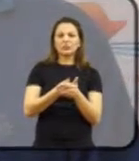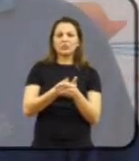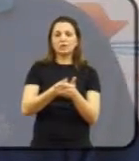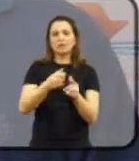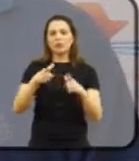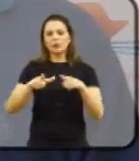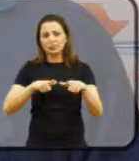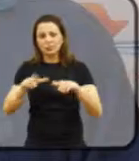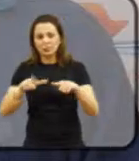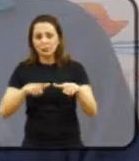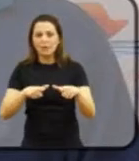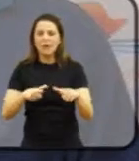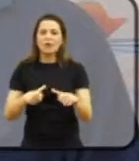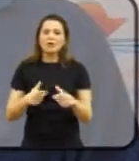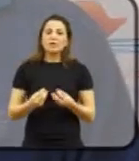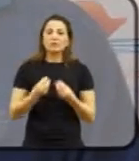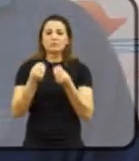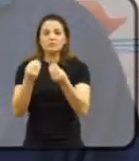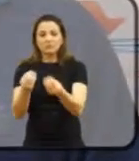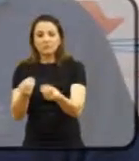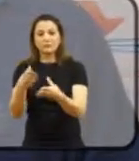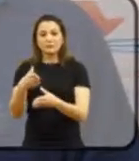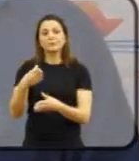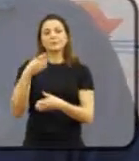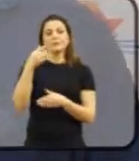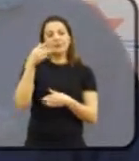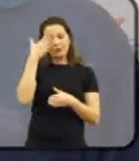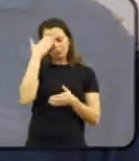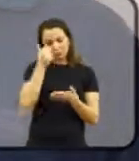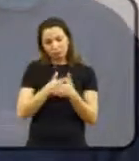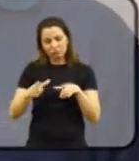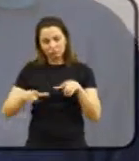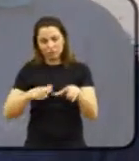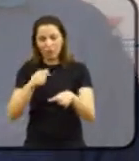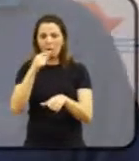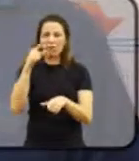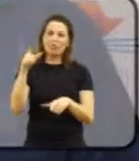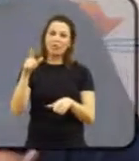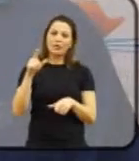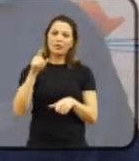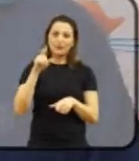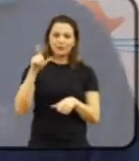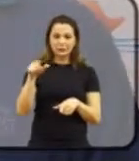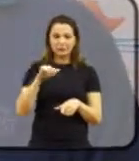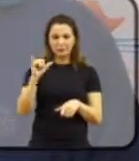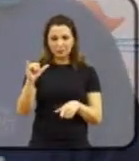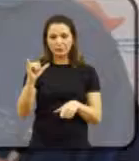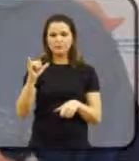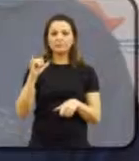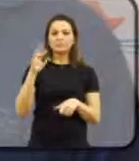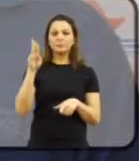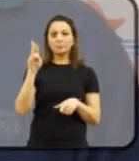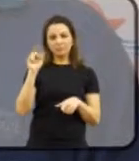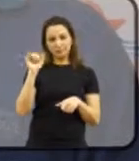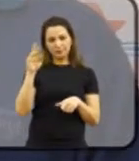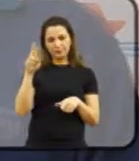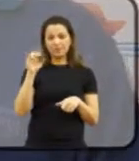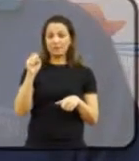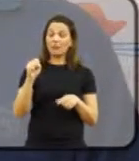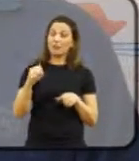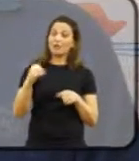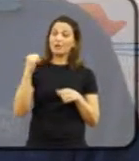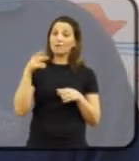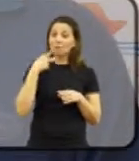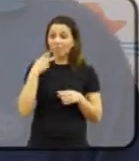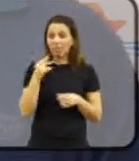que é a Zi Barbieri, a primeira-dama do município. E, como a Zi disse no discurso dela, não basta apenas dar o peixe, tem que ensinar a pescar.